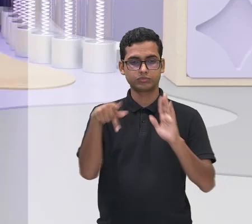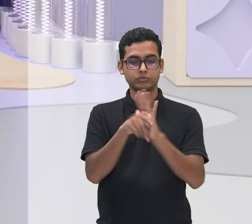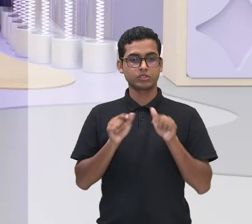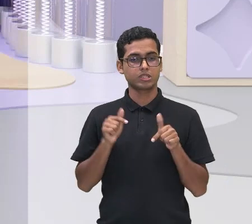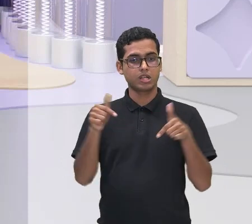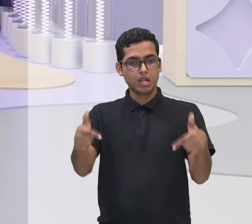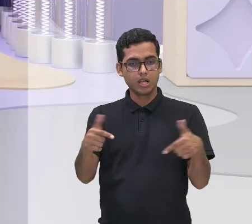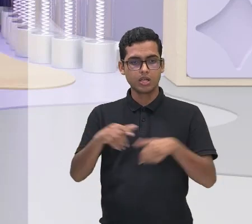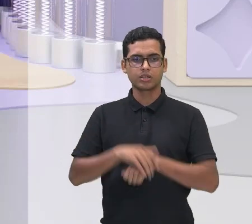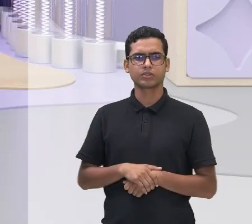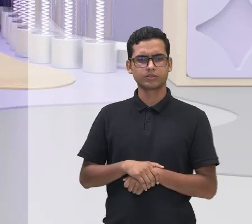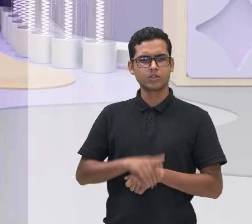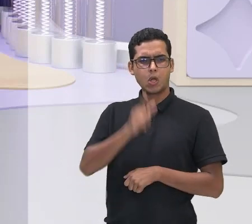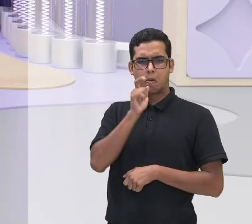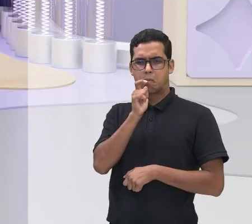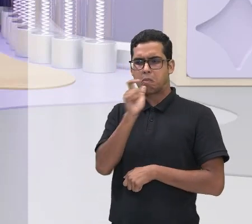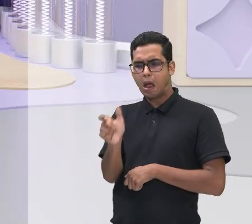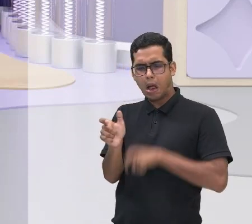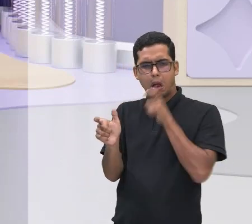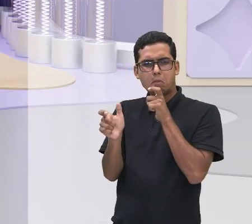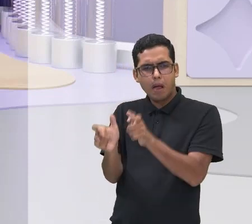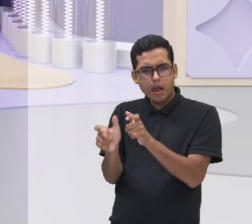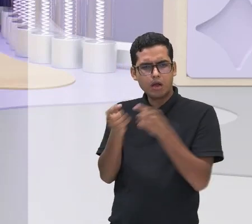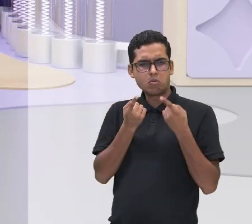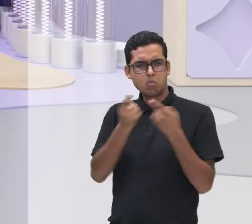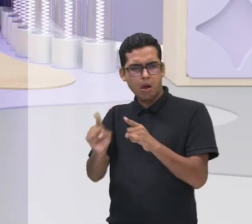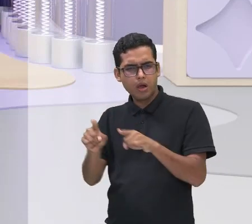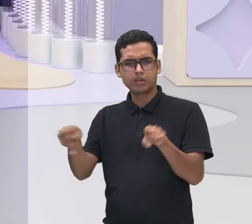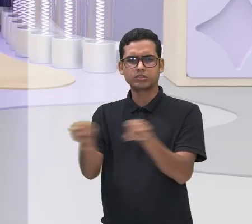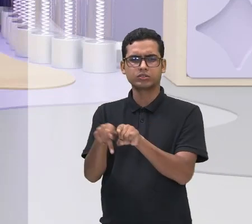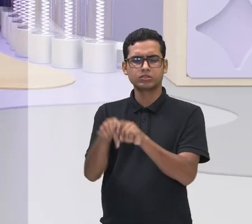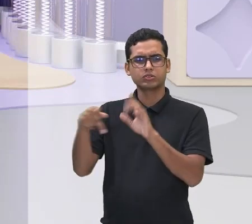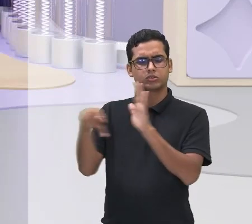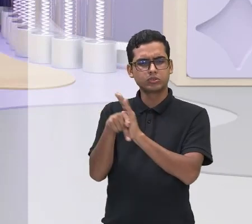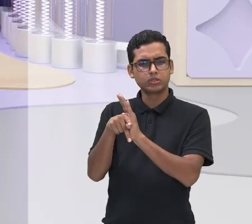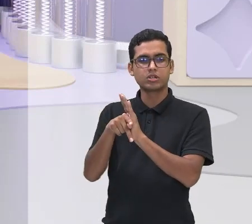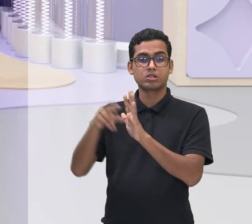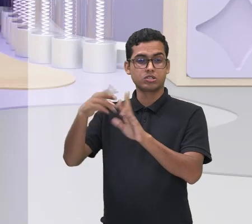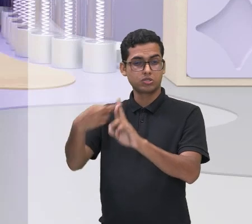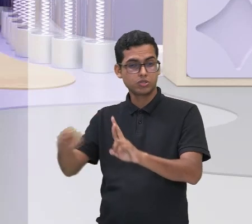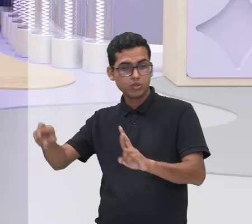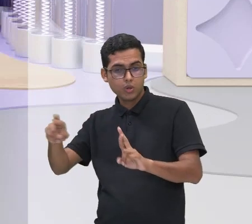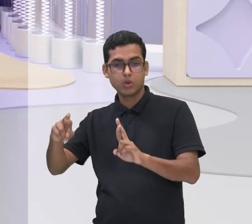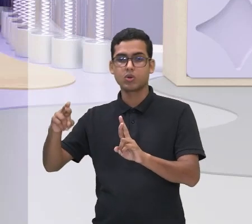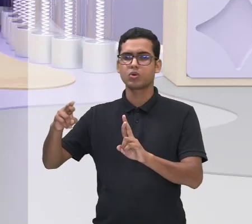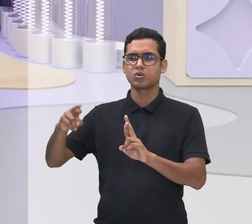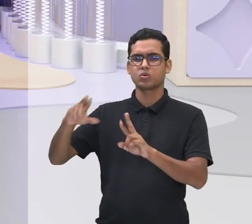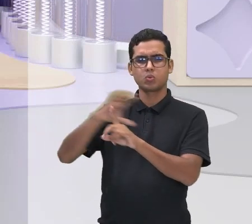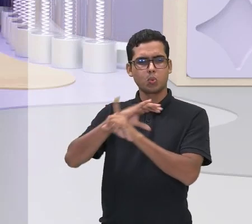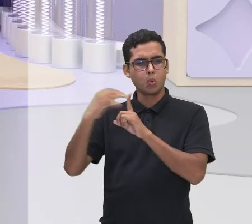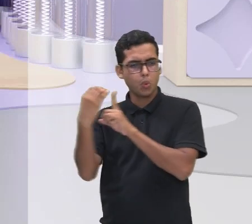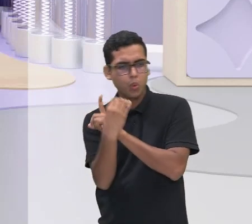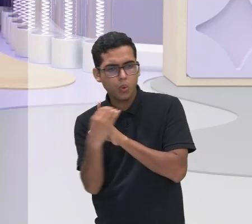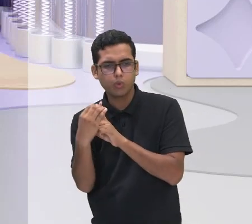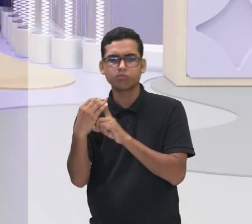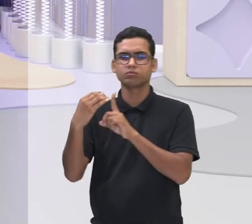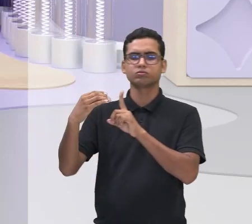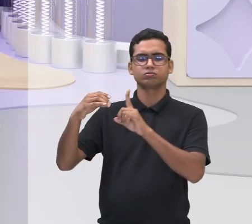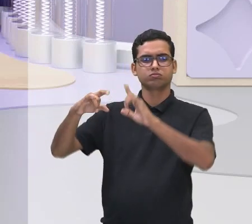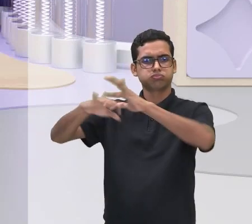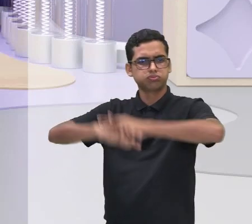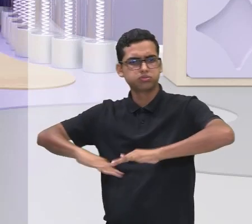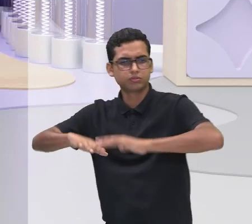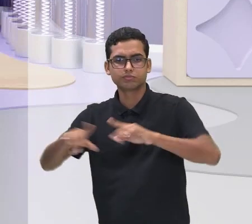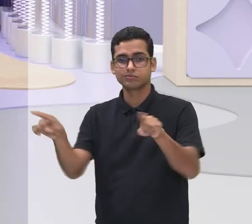ofender, rechaçar religiões, liturgias e cultos, ou ofender, discriminar,